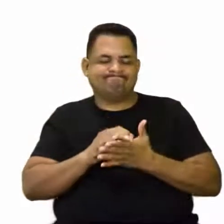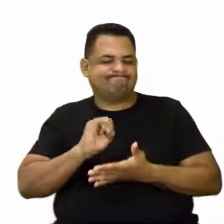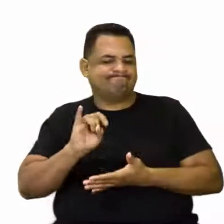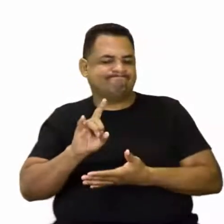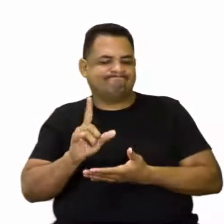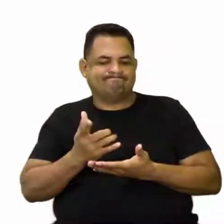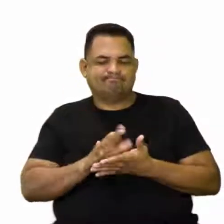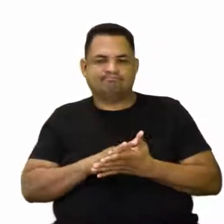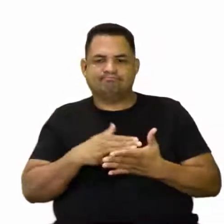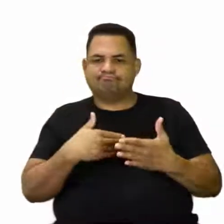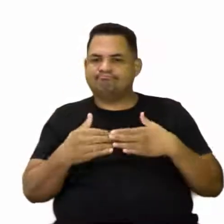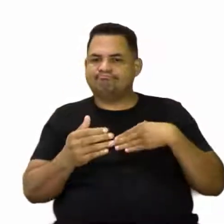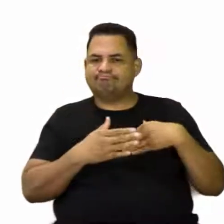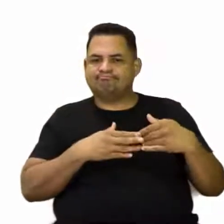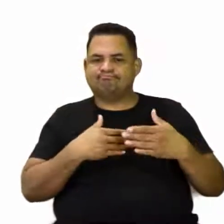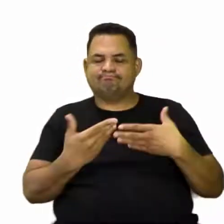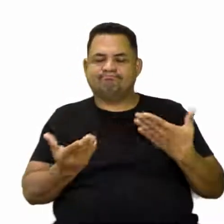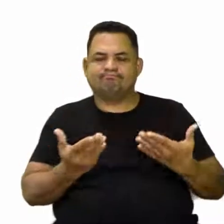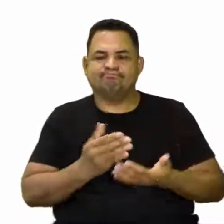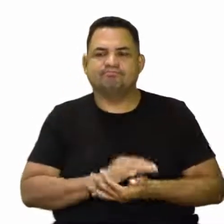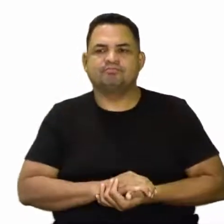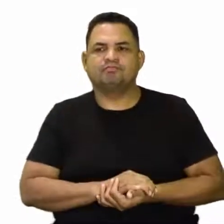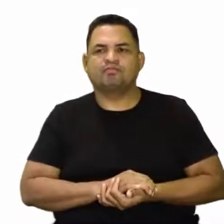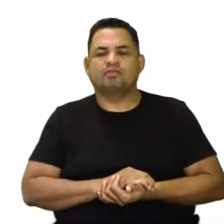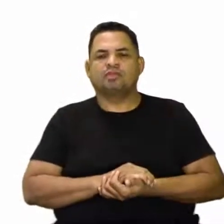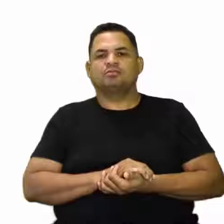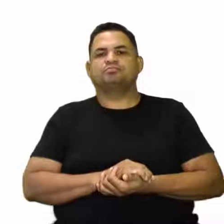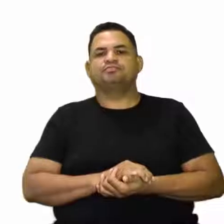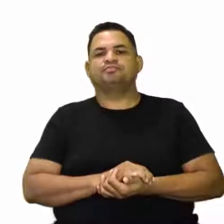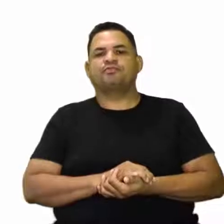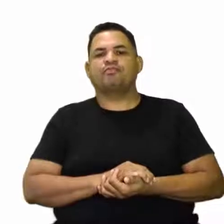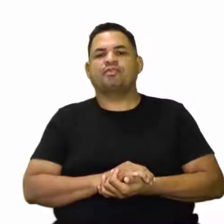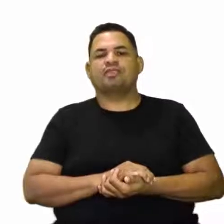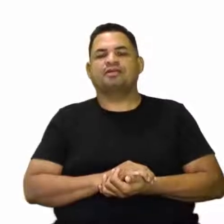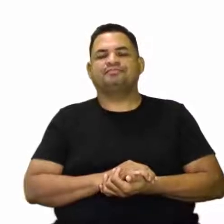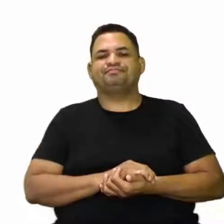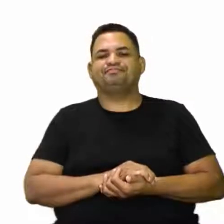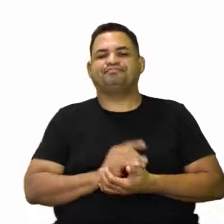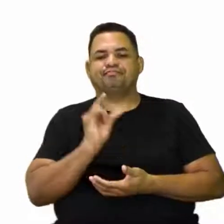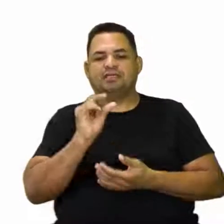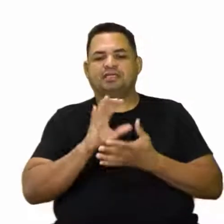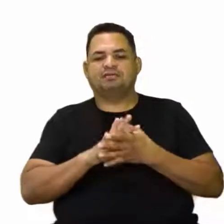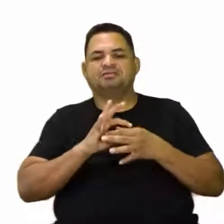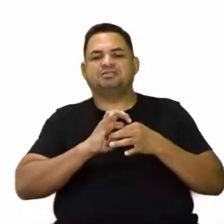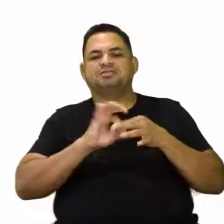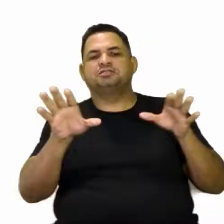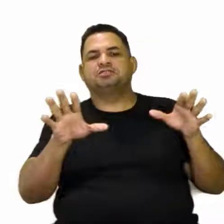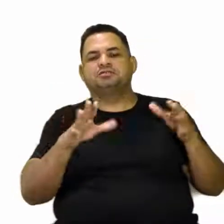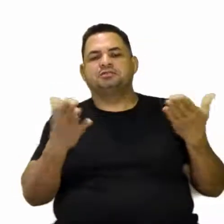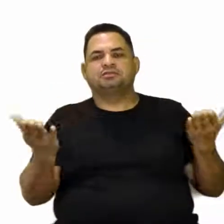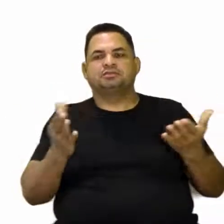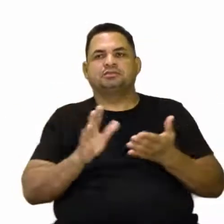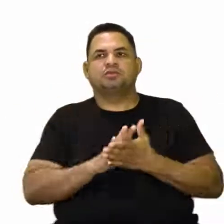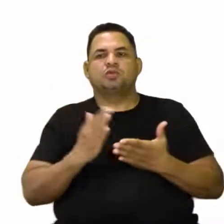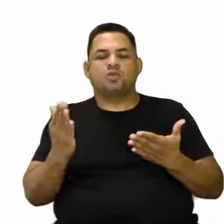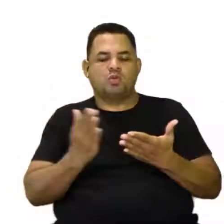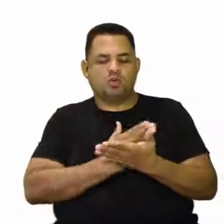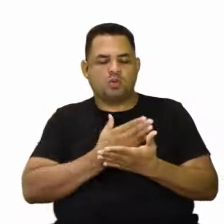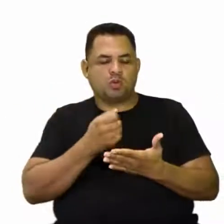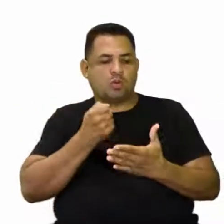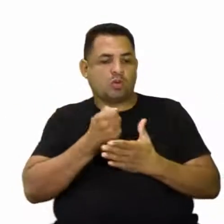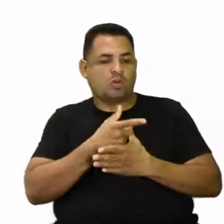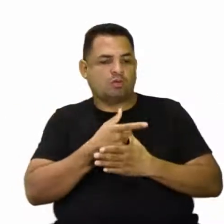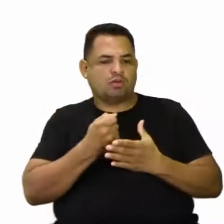só balela. É igual quando a gente palavras ao vento. Quando a gente compra um livro e aí a